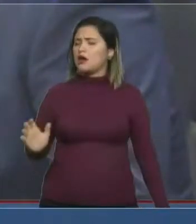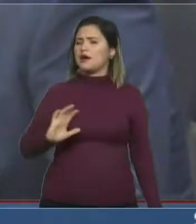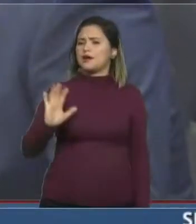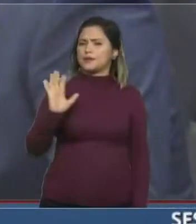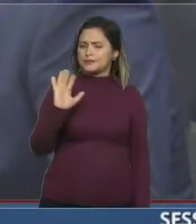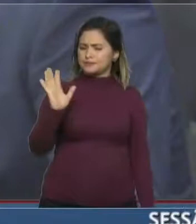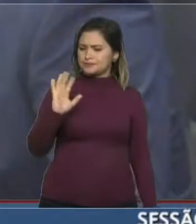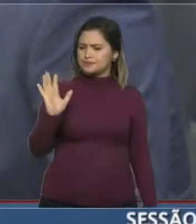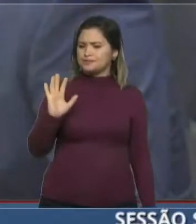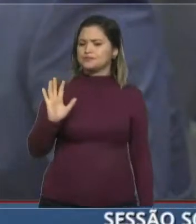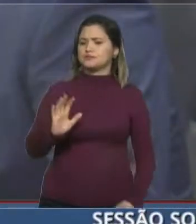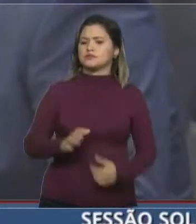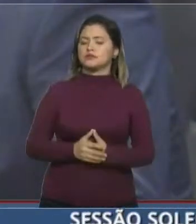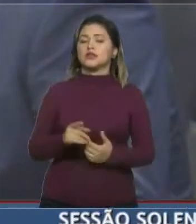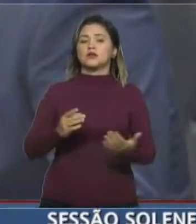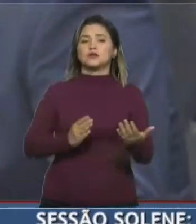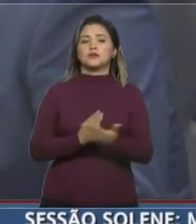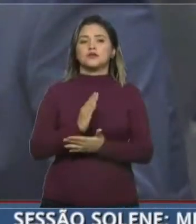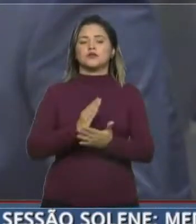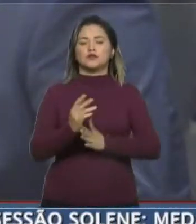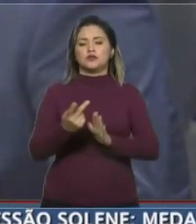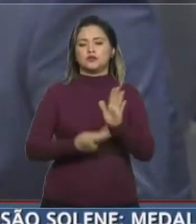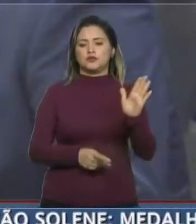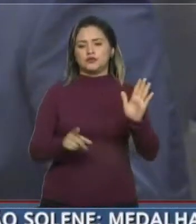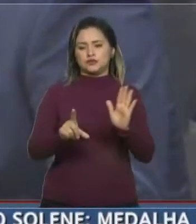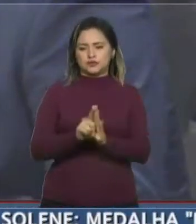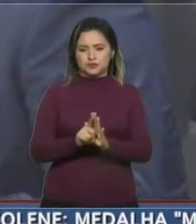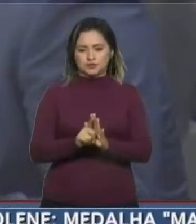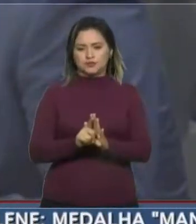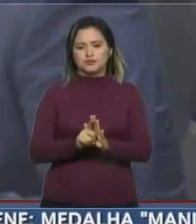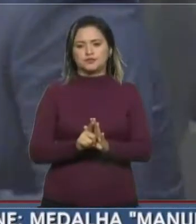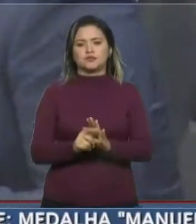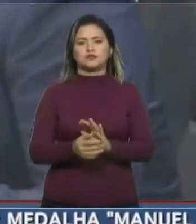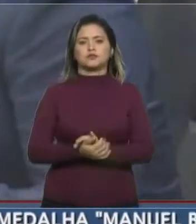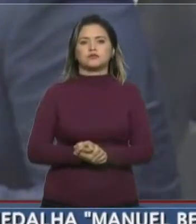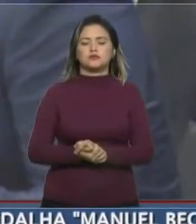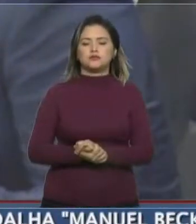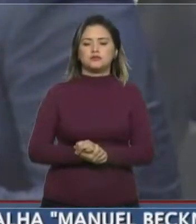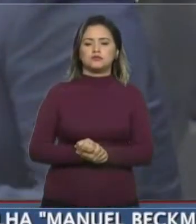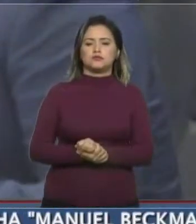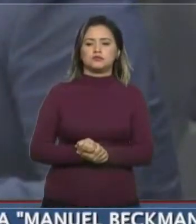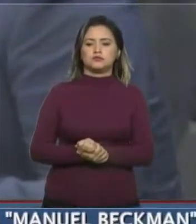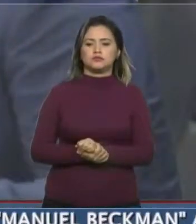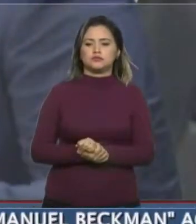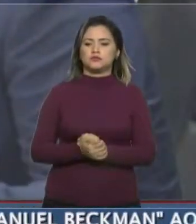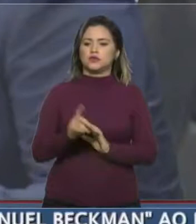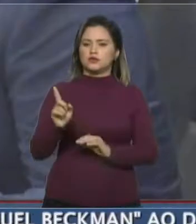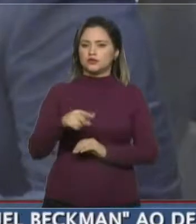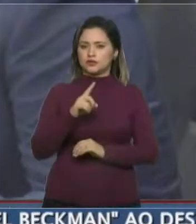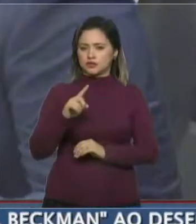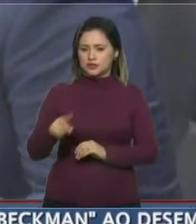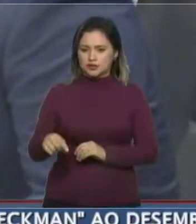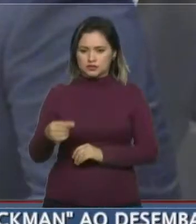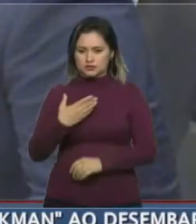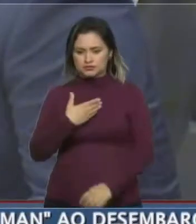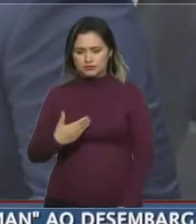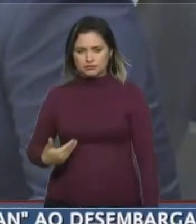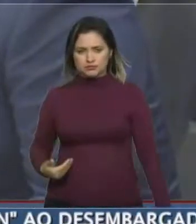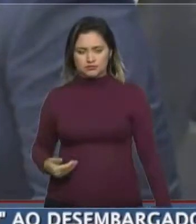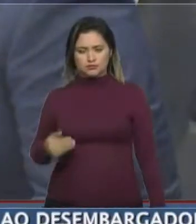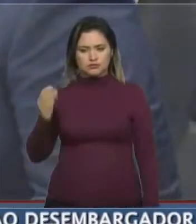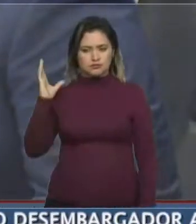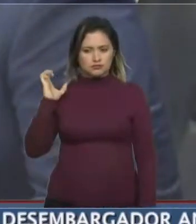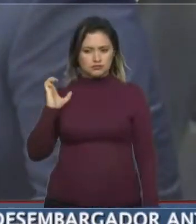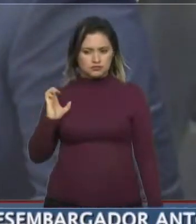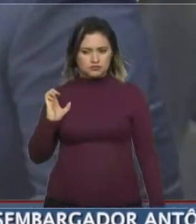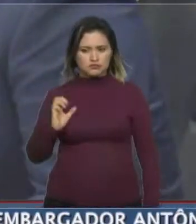a aprovar projeto de lei neste sentido, que foi vetado à época pela então governadora